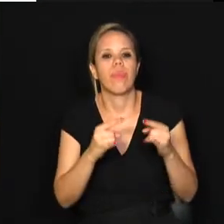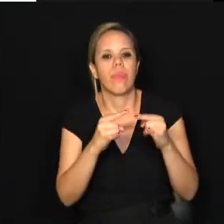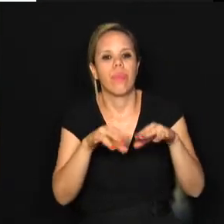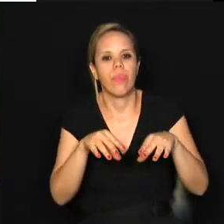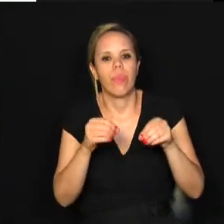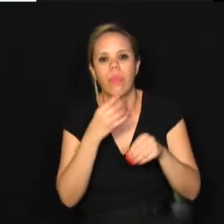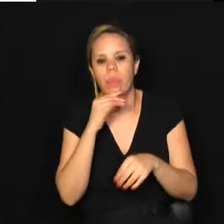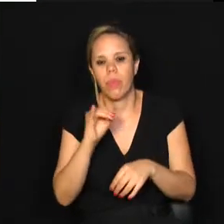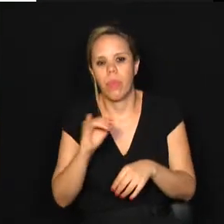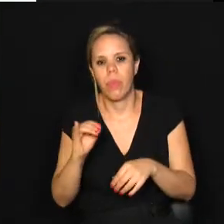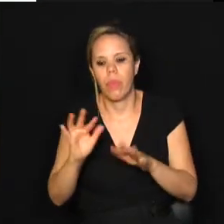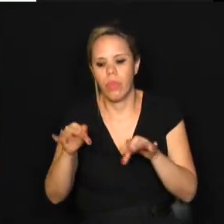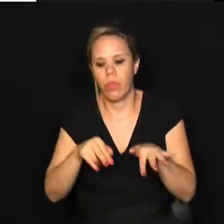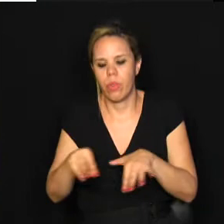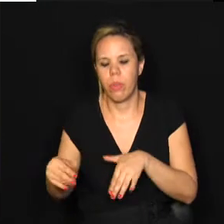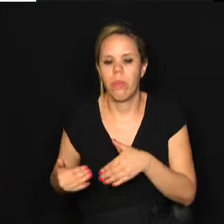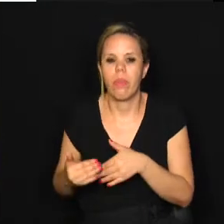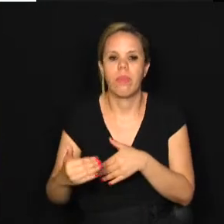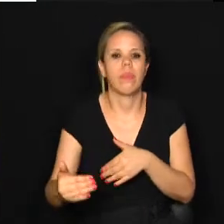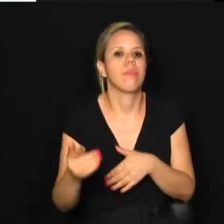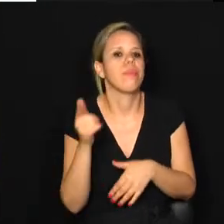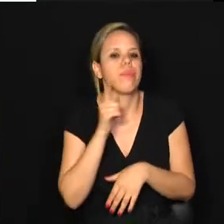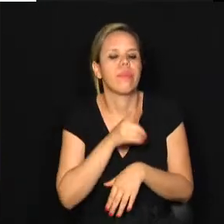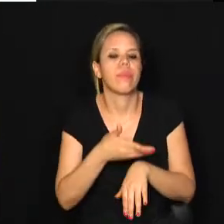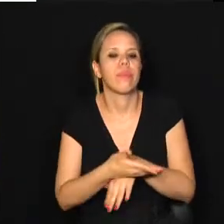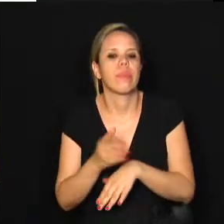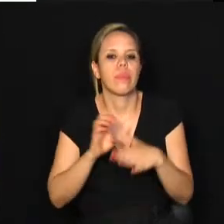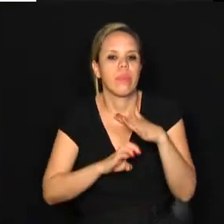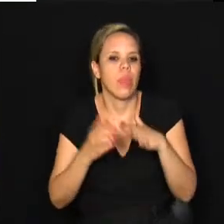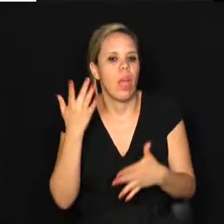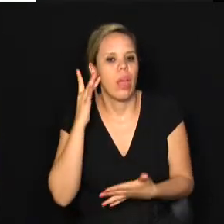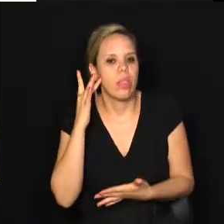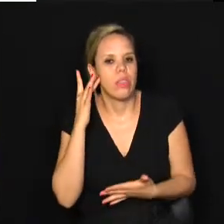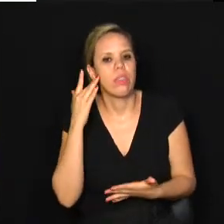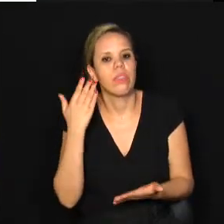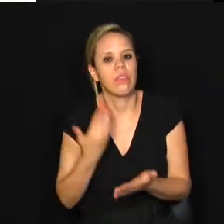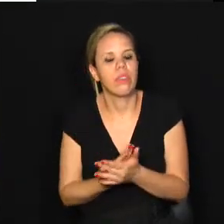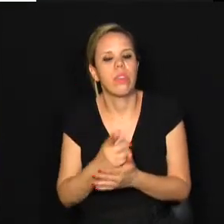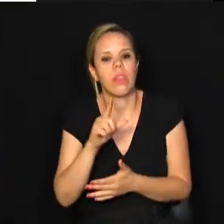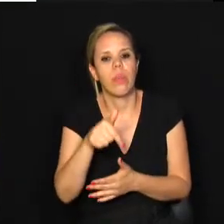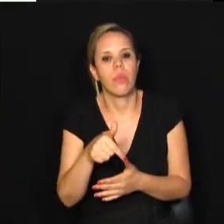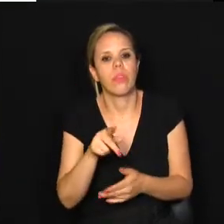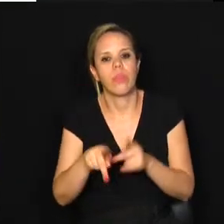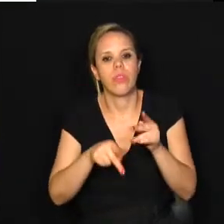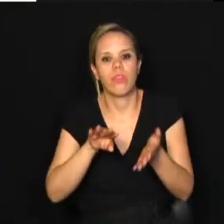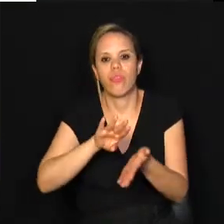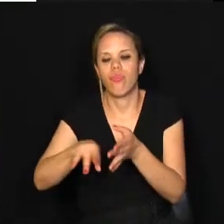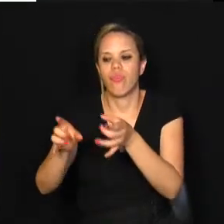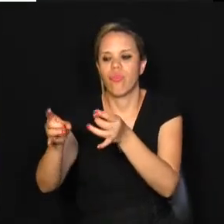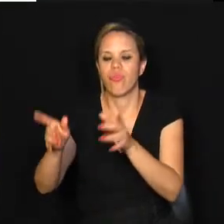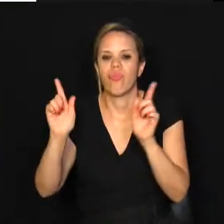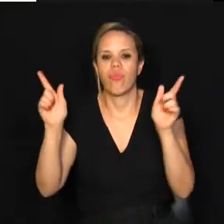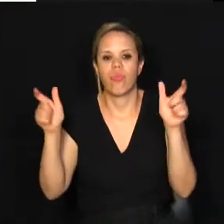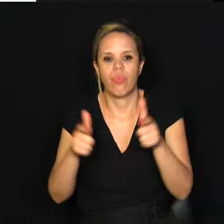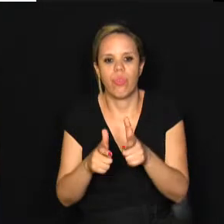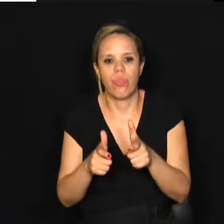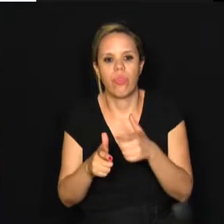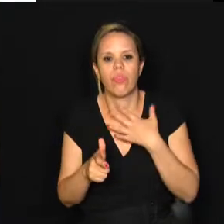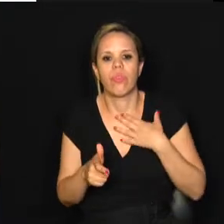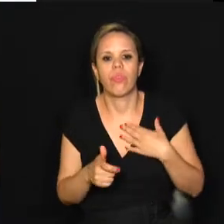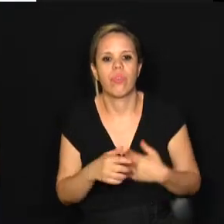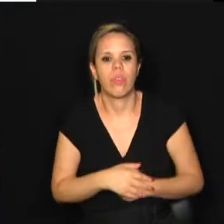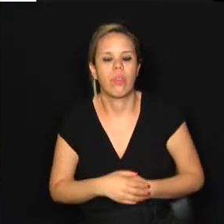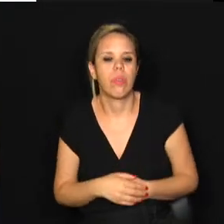nesse último fim de semana. A empresa apostava que com a desocupação a greve diminuiria de força,